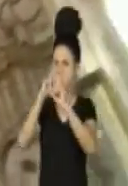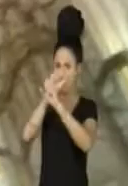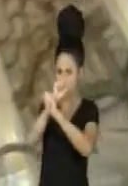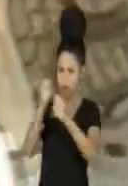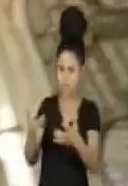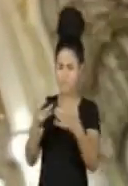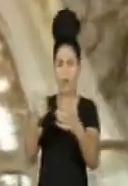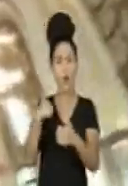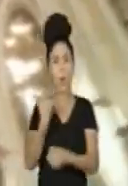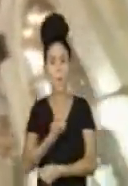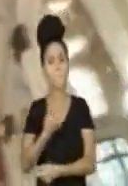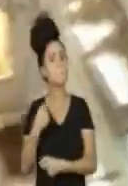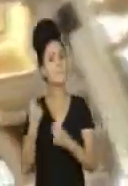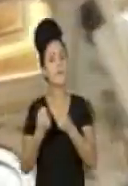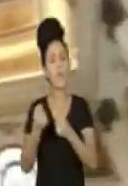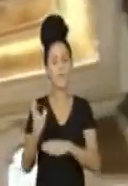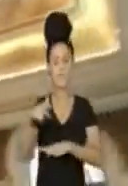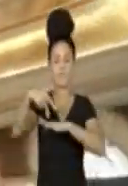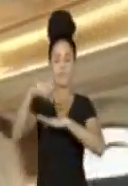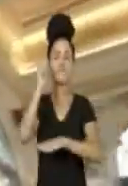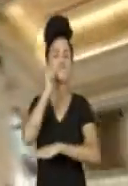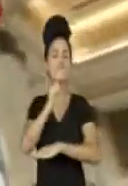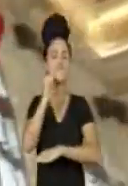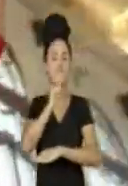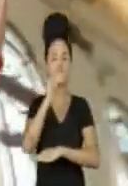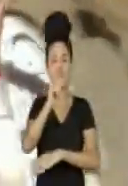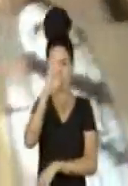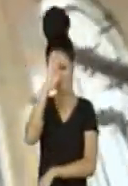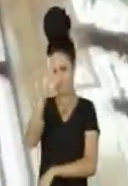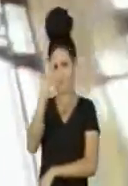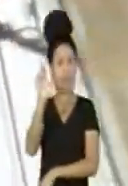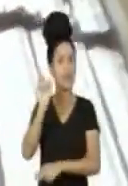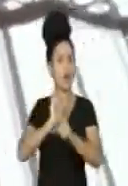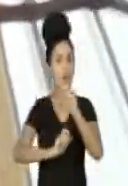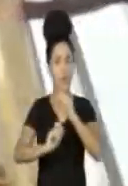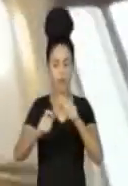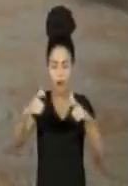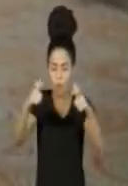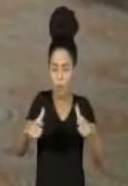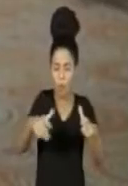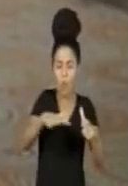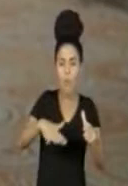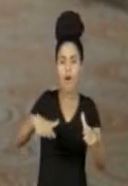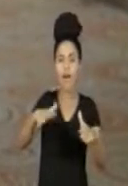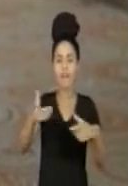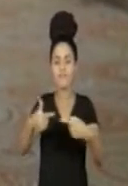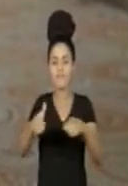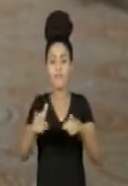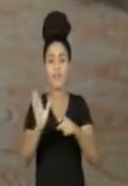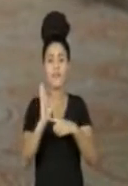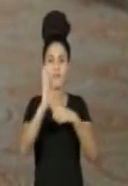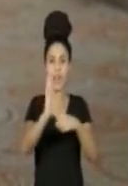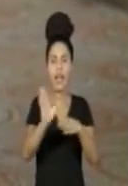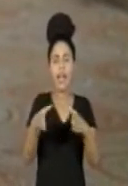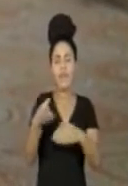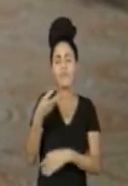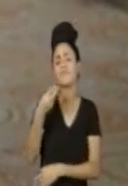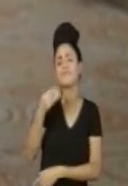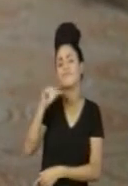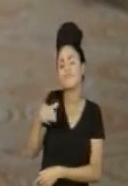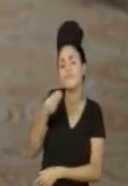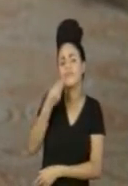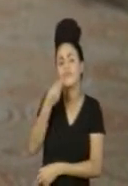mulher, como pessoa, principalmente no lugar onde vai ser a estreia, né? Olha, eu nunca tive a oportunidade de